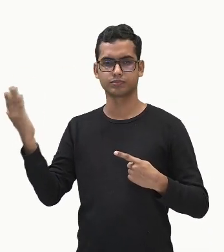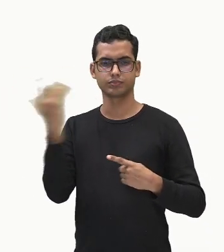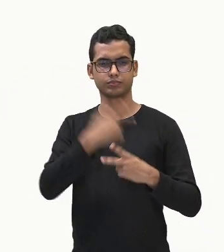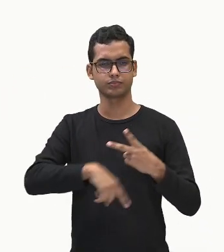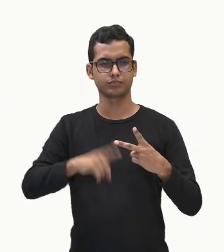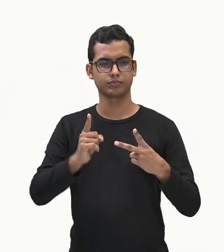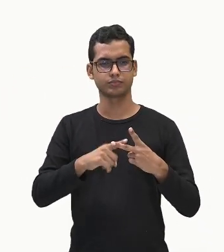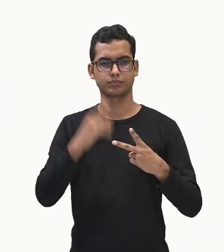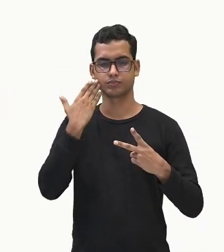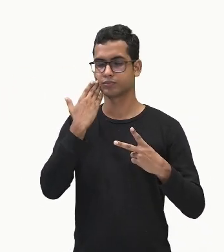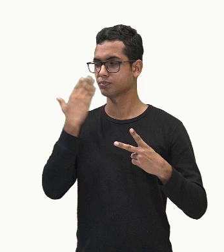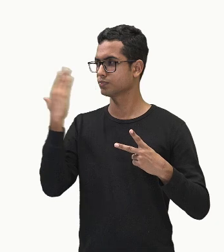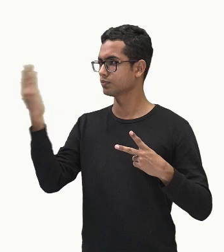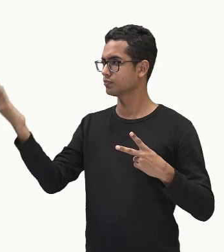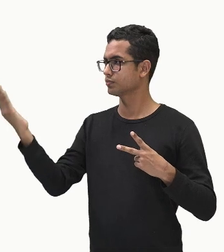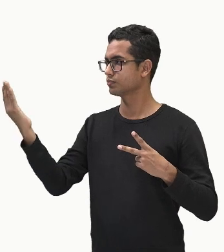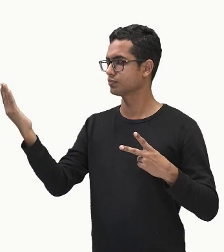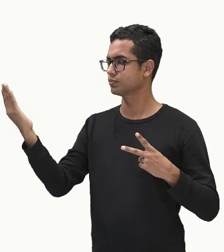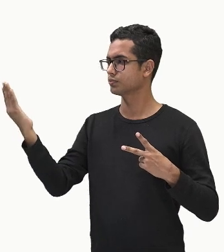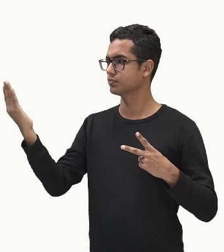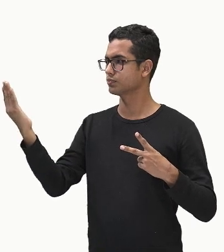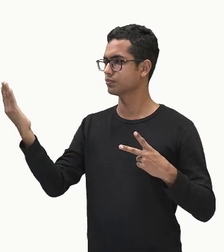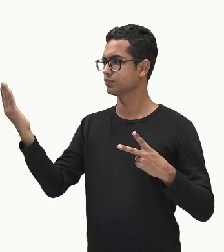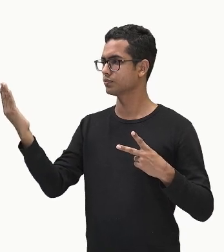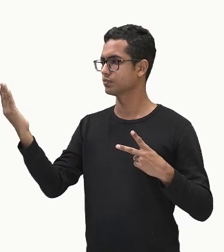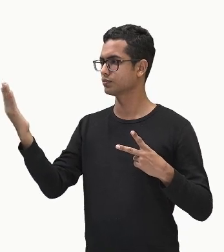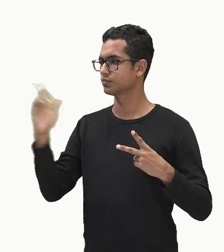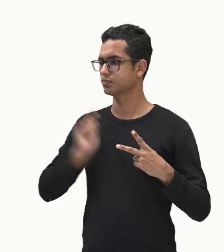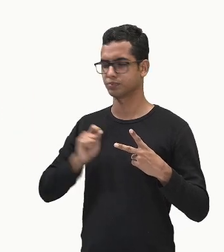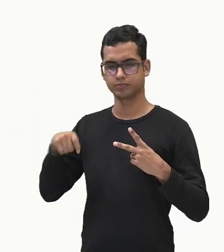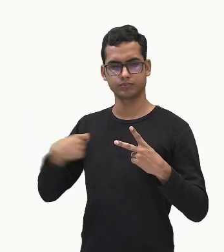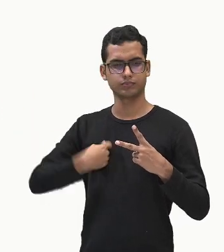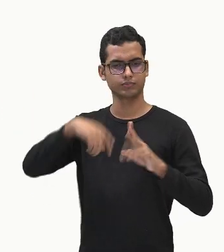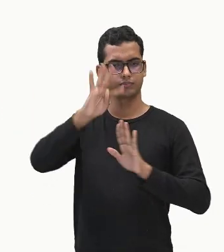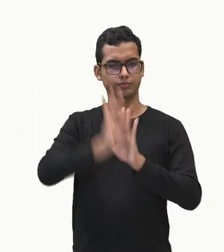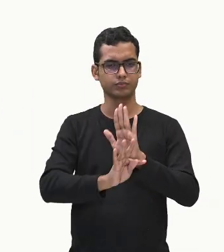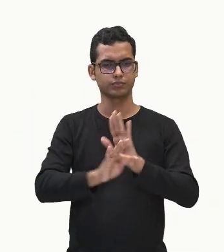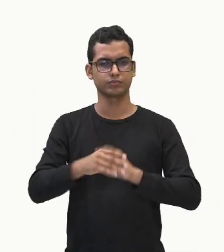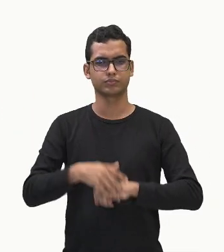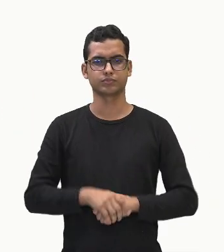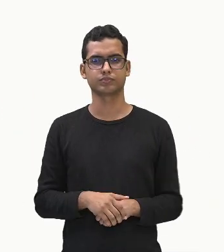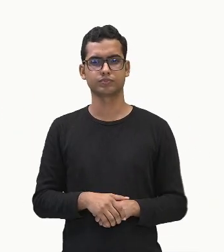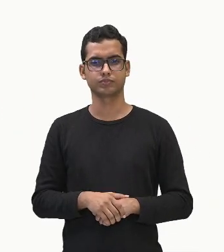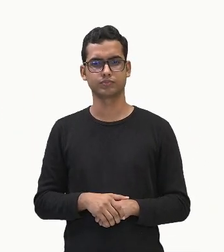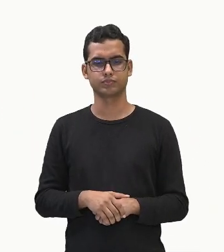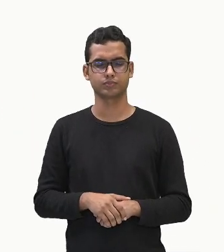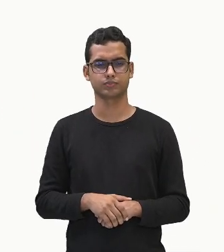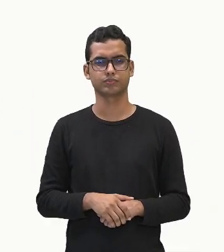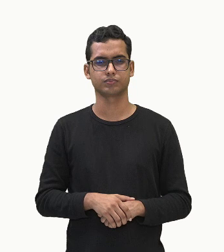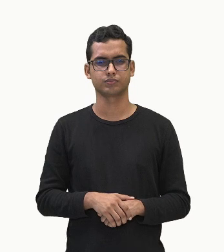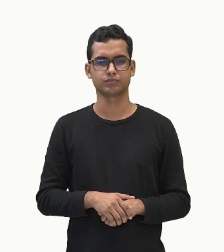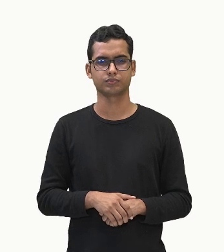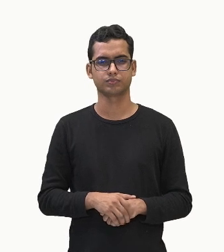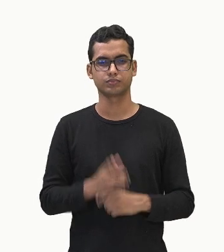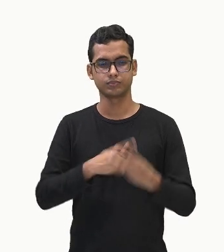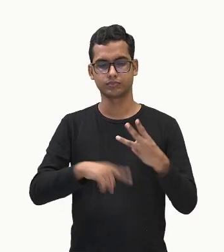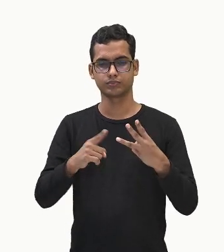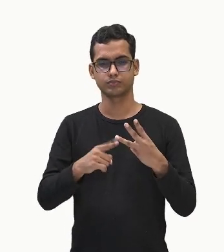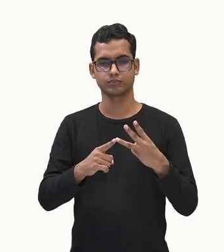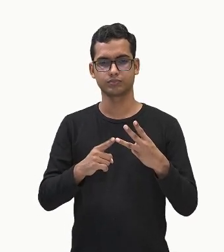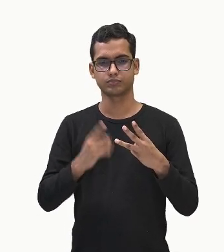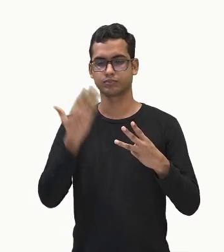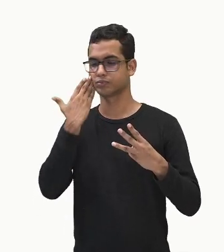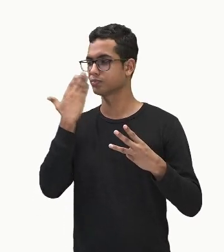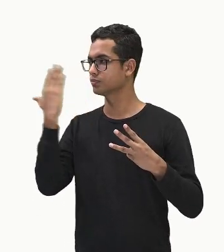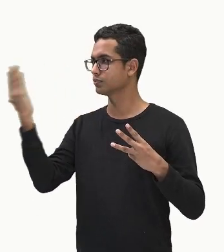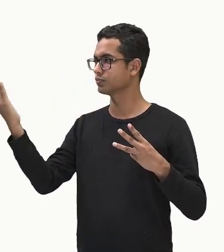mucha agua, pues hacen mucha actividad física e vivimos em um país